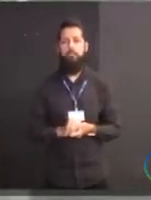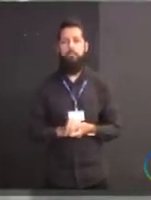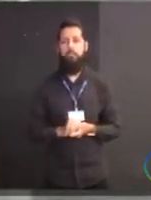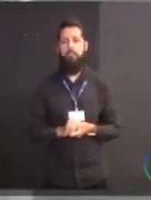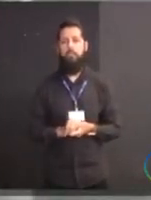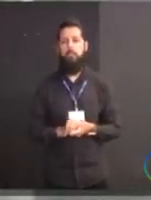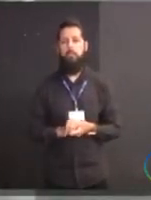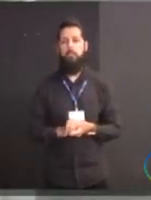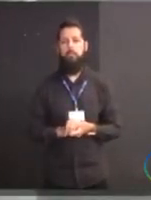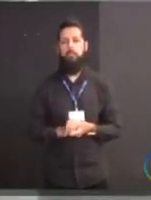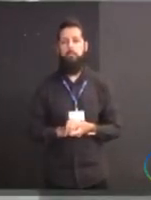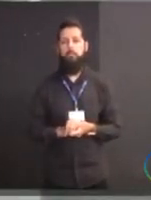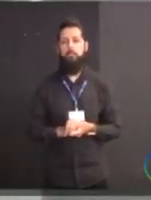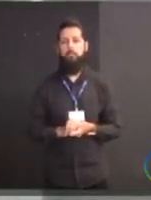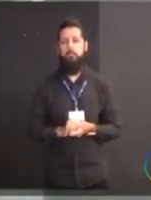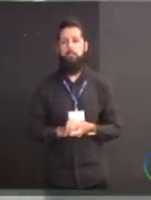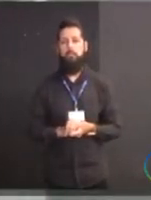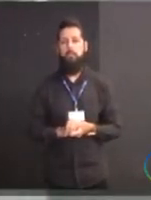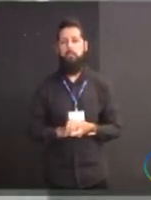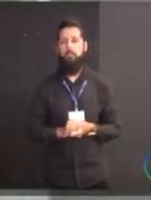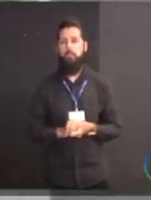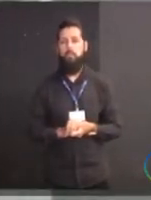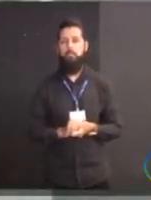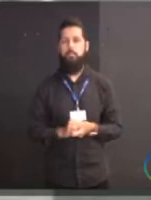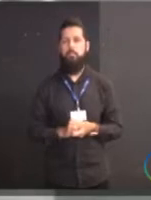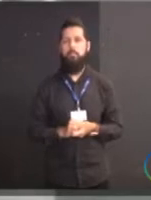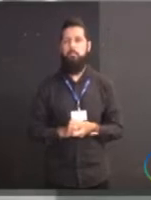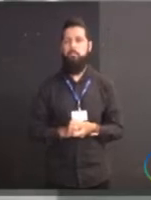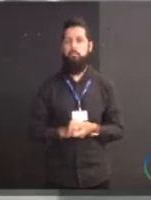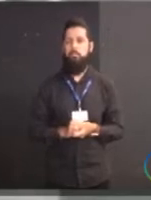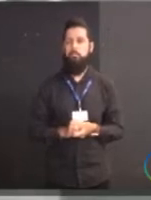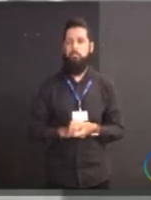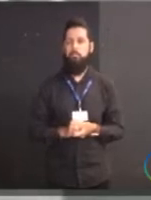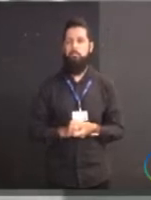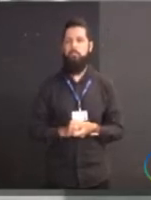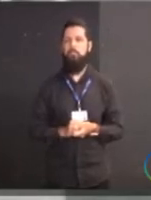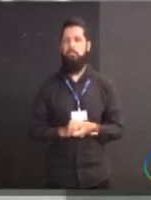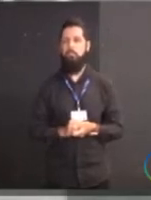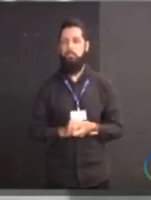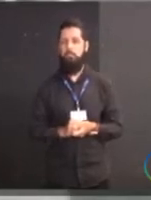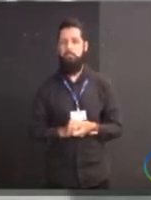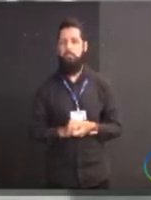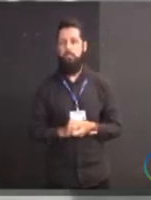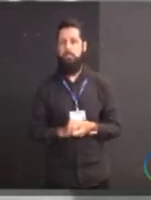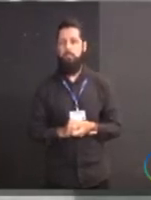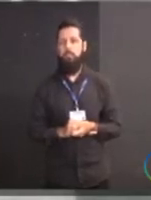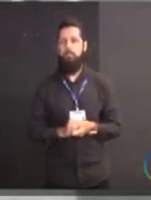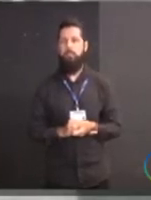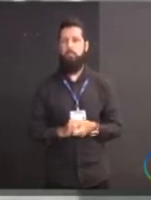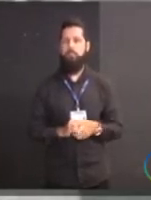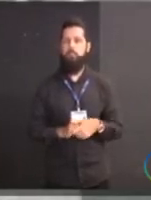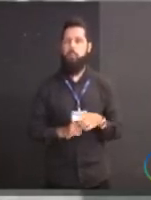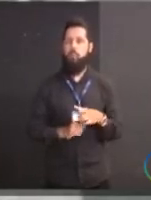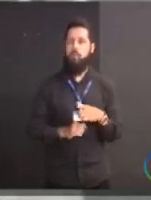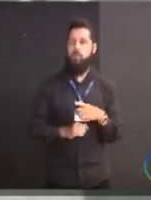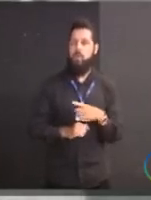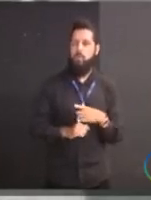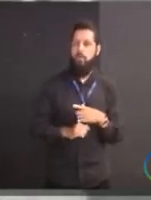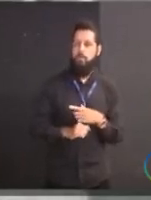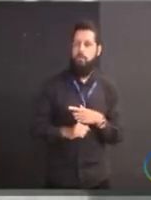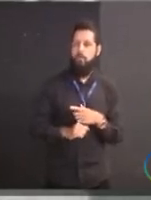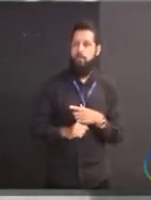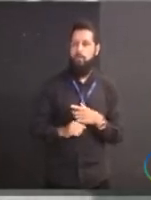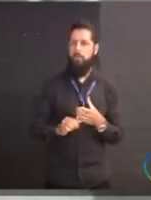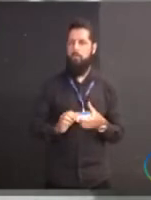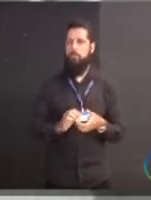dúvida. Mas no tocante a essa transição da Terra, a pergunta que nós formulamos teve mesmo por finalidade esclarecer bem isso. Que